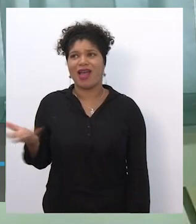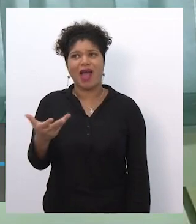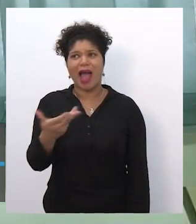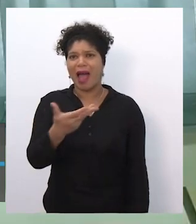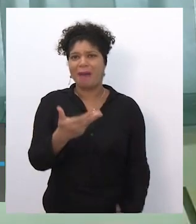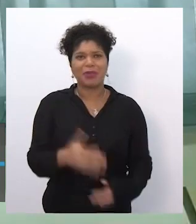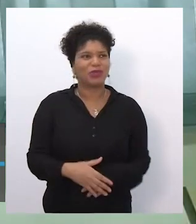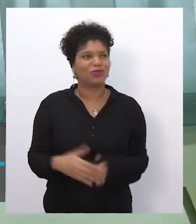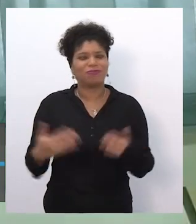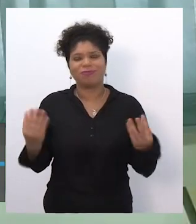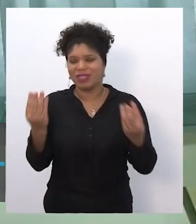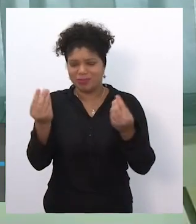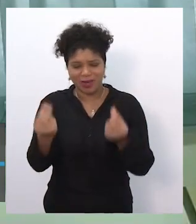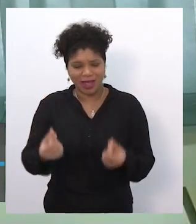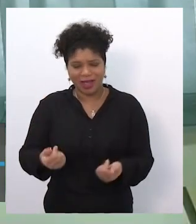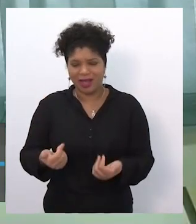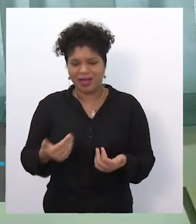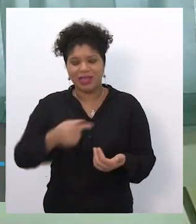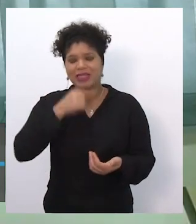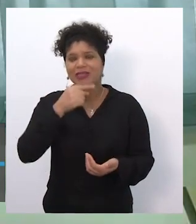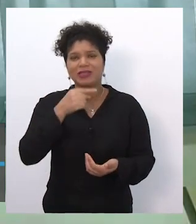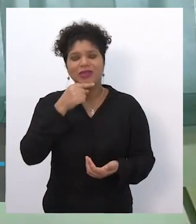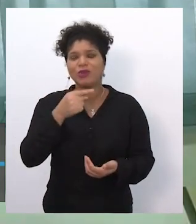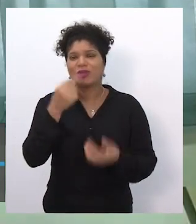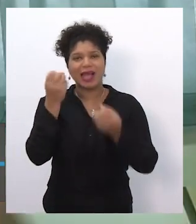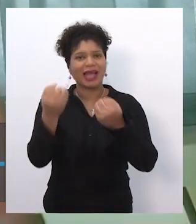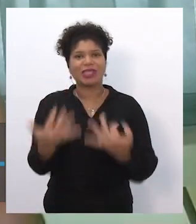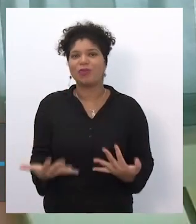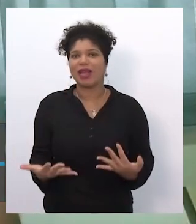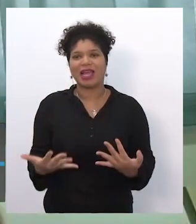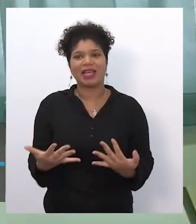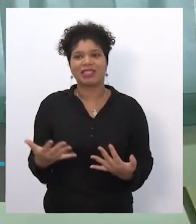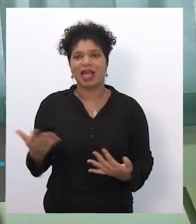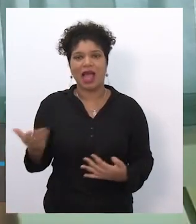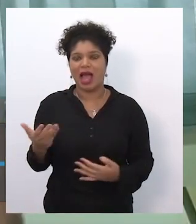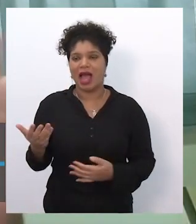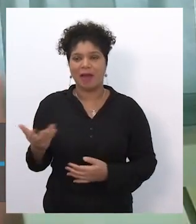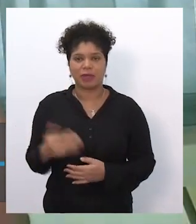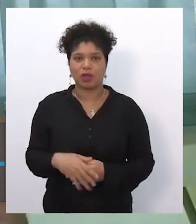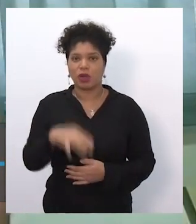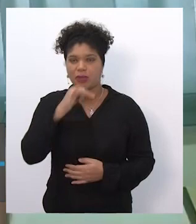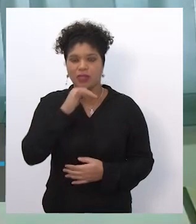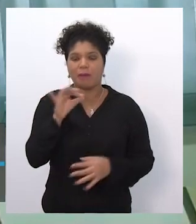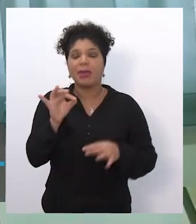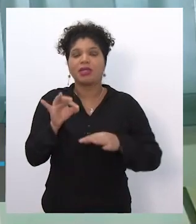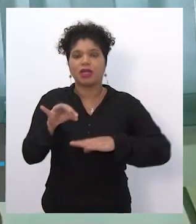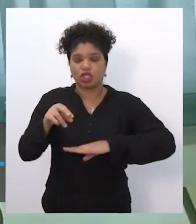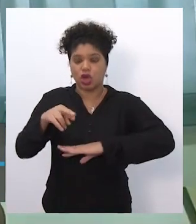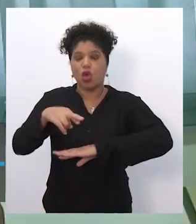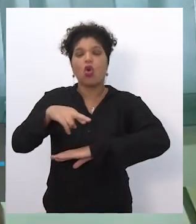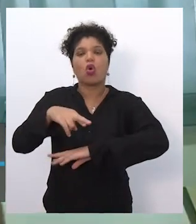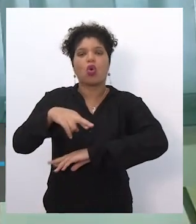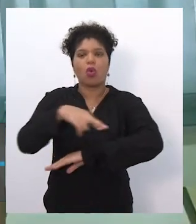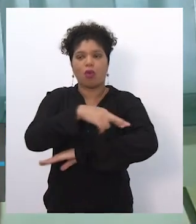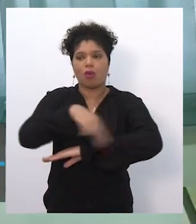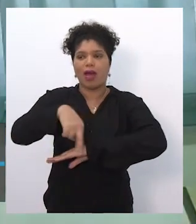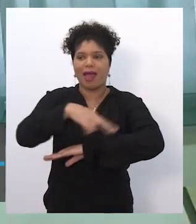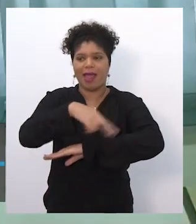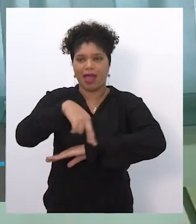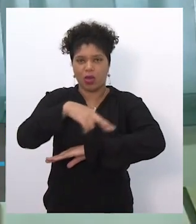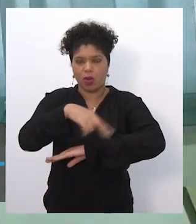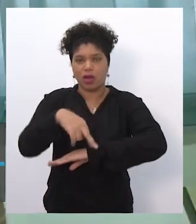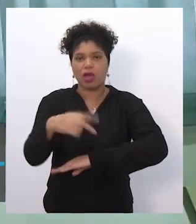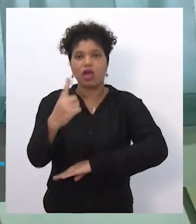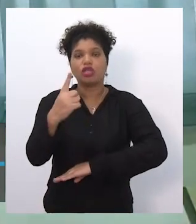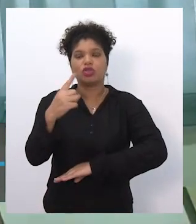nós chegamos. Imagine exatamente um metro, o tamanho de 1 metro, uma régua de 1 metro. Né, que seria esse tamanho de